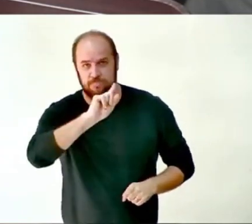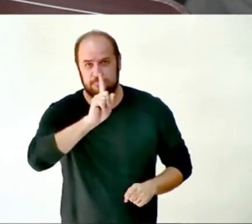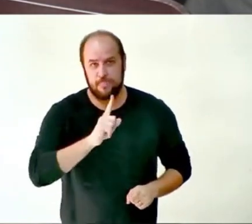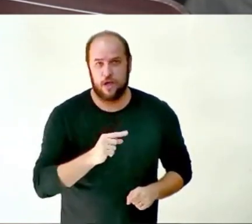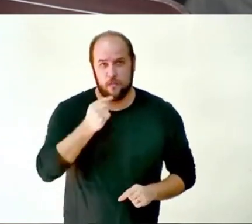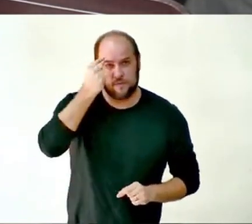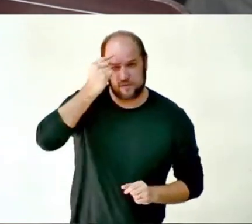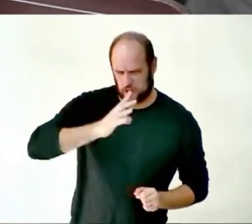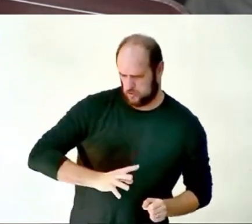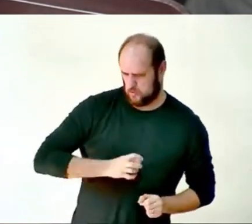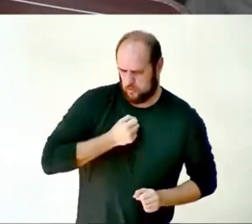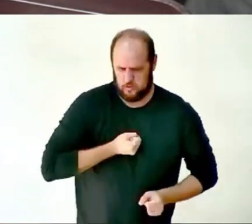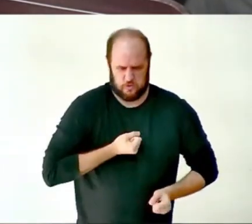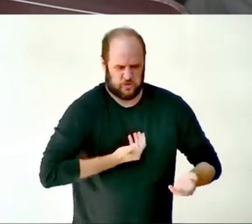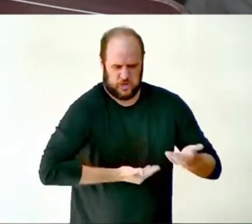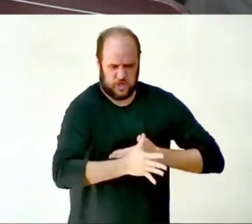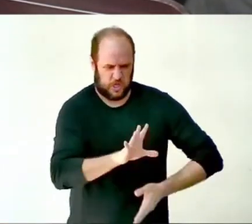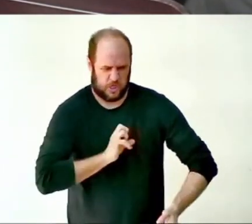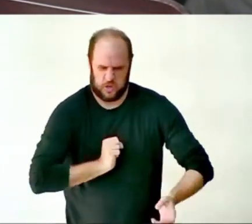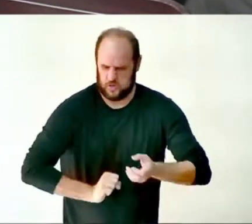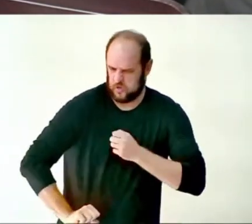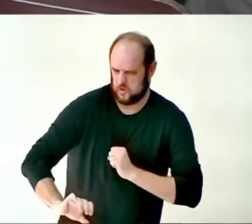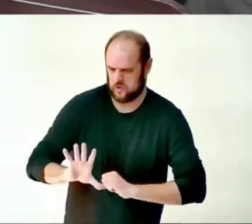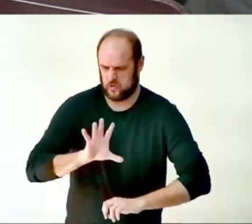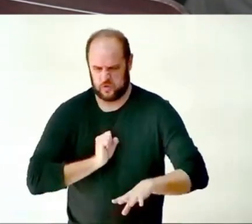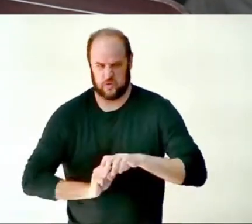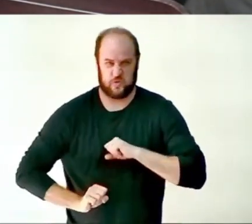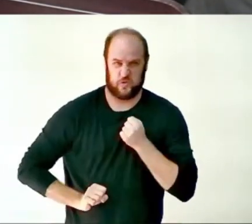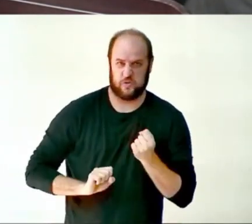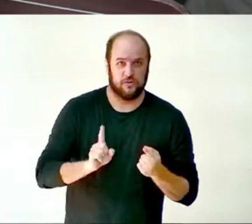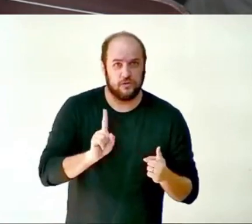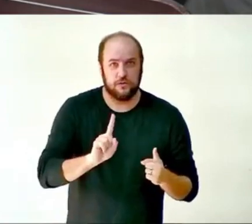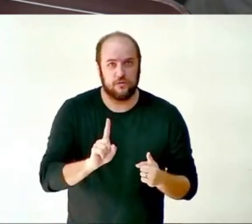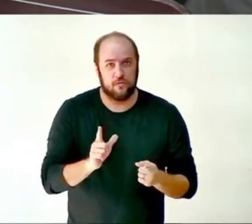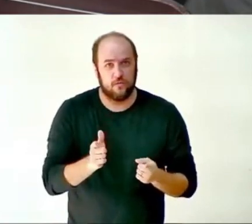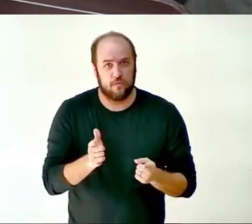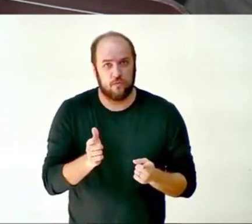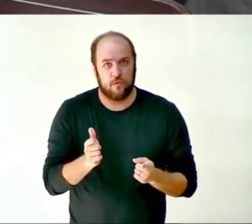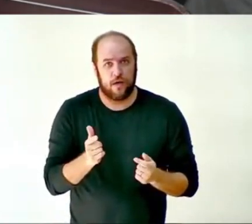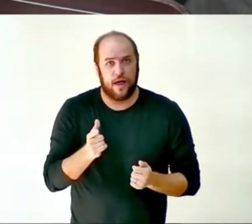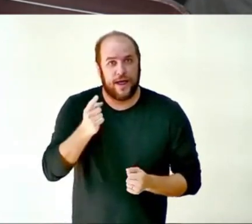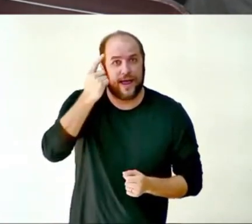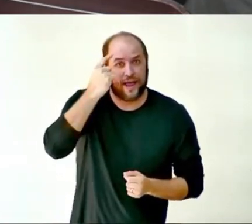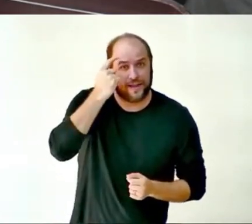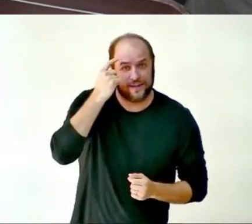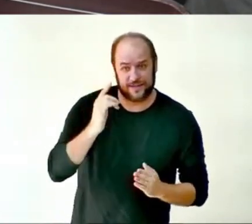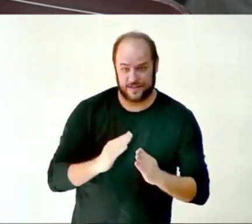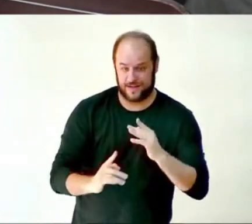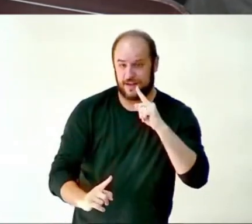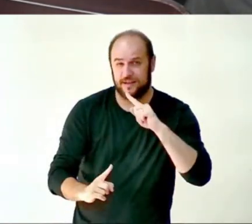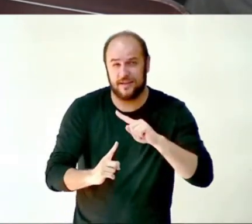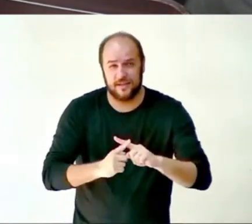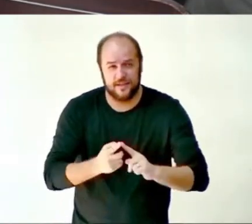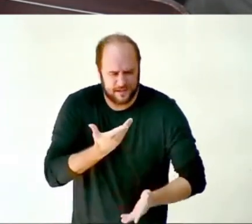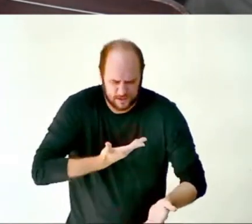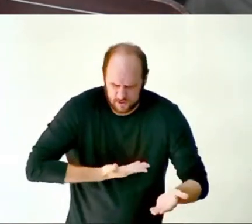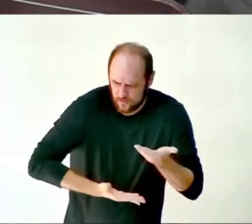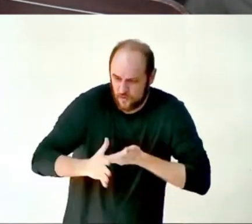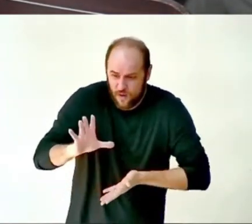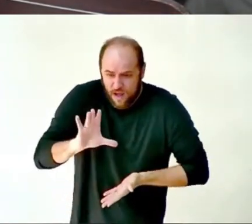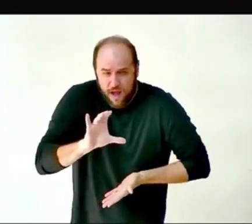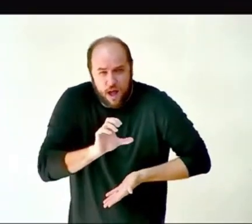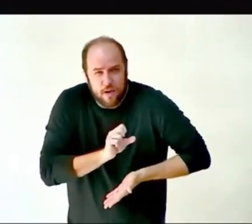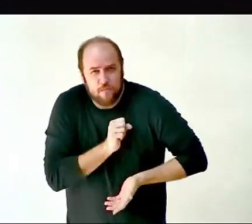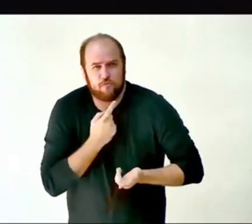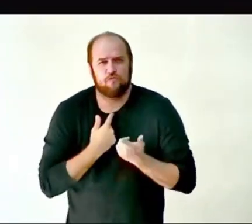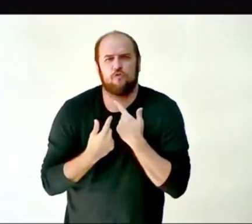ódio recíproco. A igreja é pautada no afeto cristão, no gosto, na intenção de querer